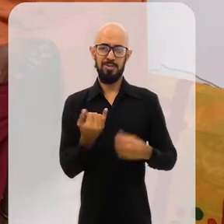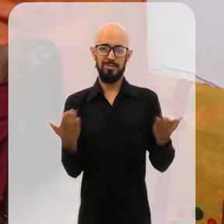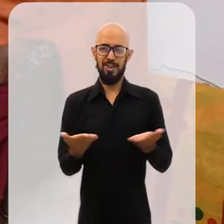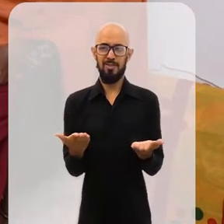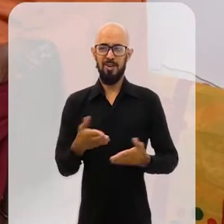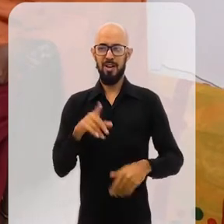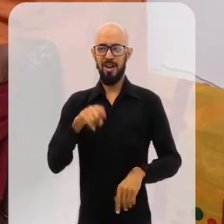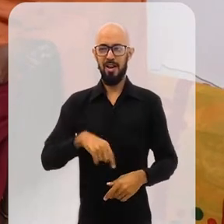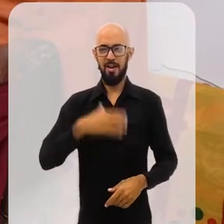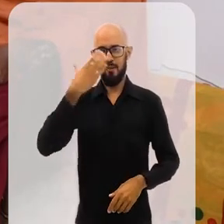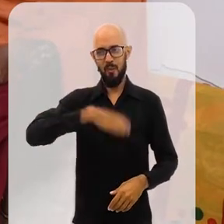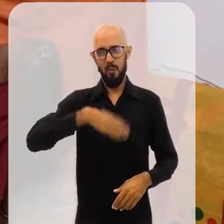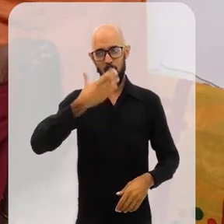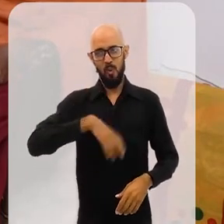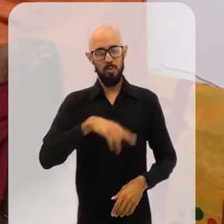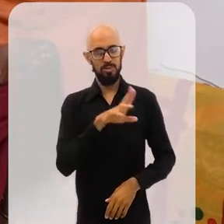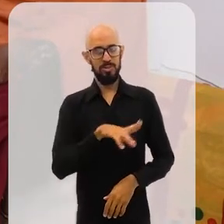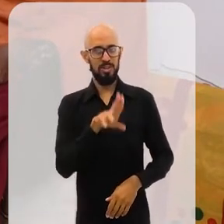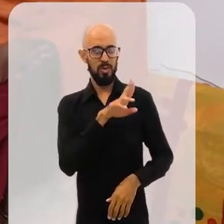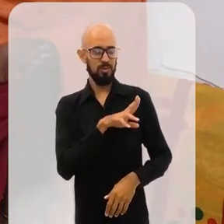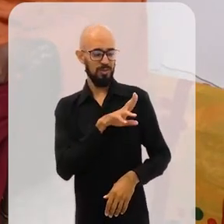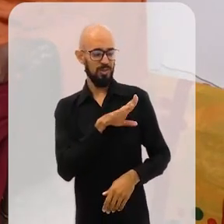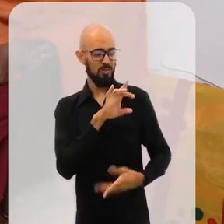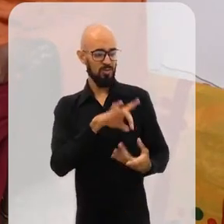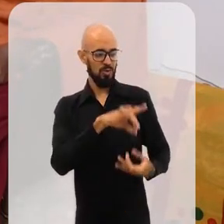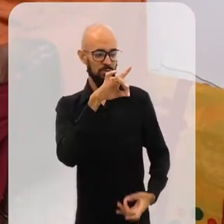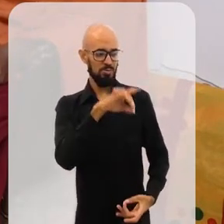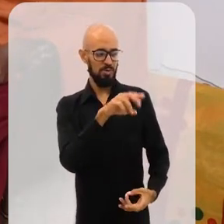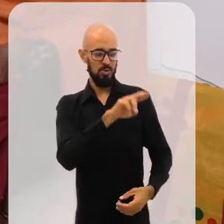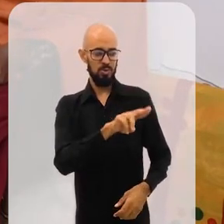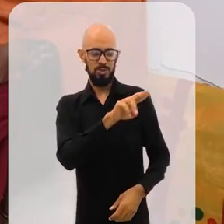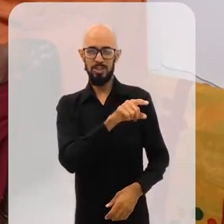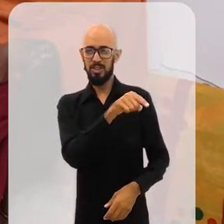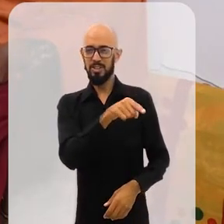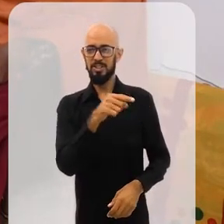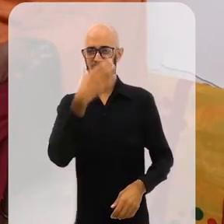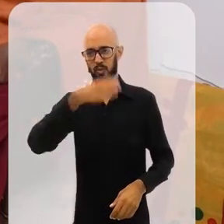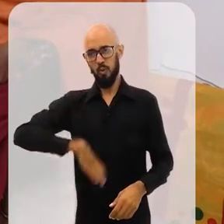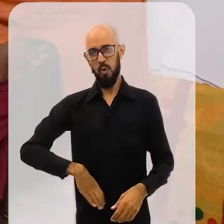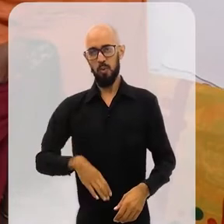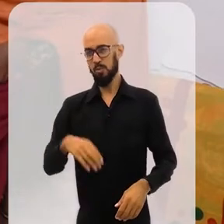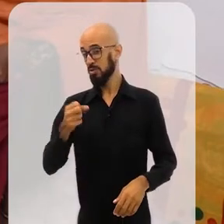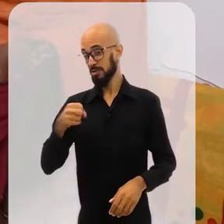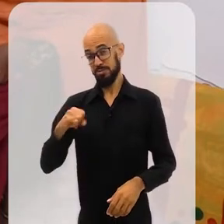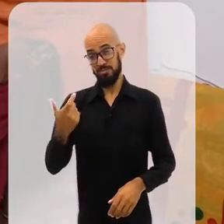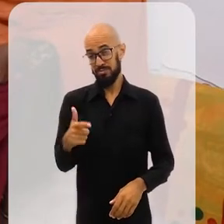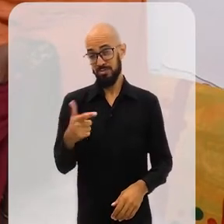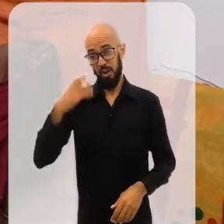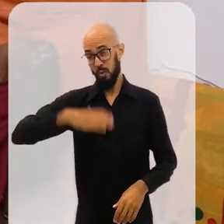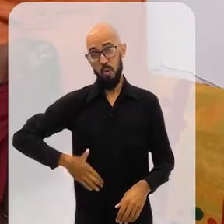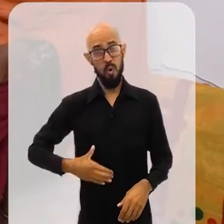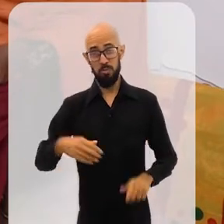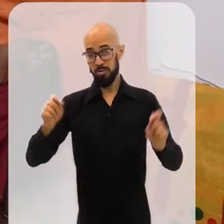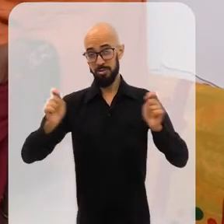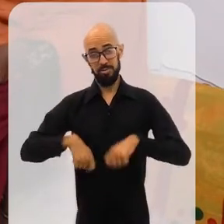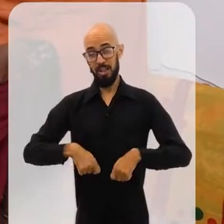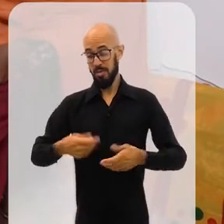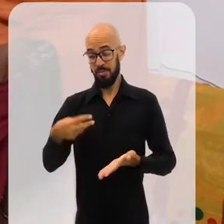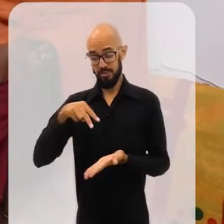importante aqui agora? É o veículo que você está utilizando, que o seu espírito está utilizando. Porque sem esse veículo, você não manifesta aqui.